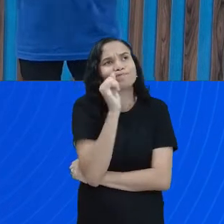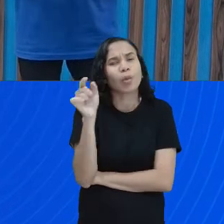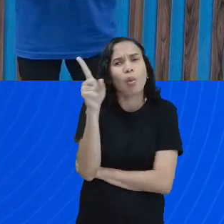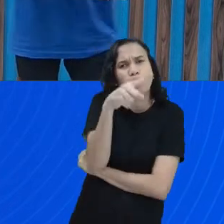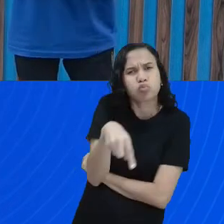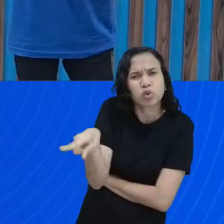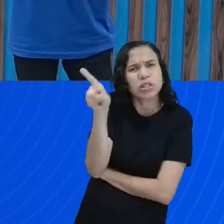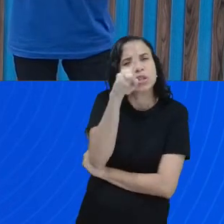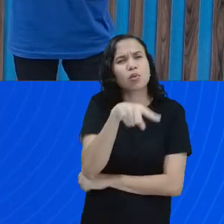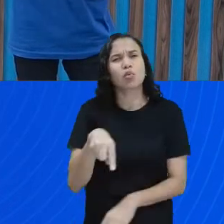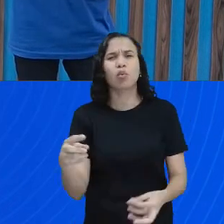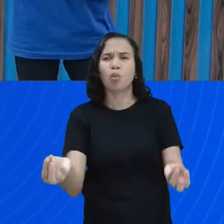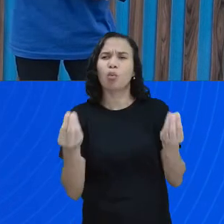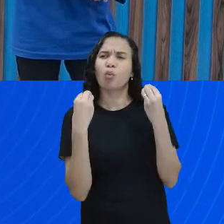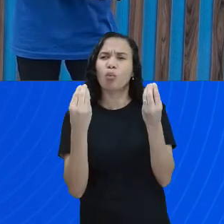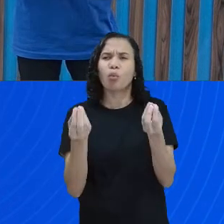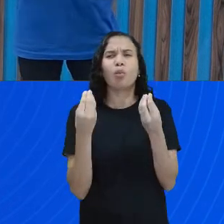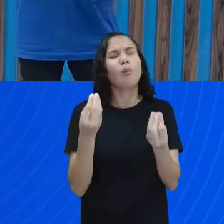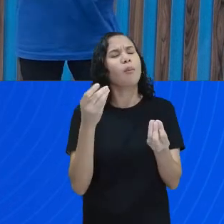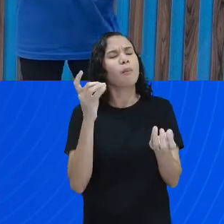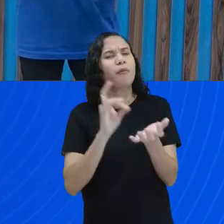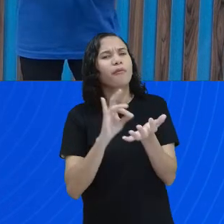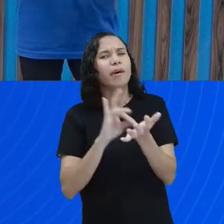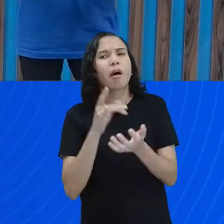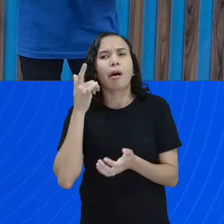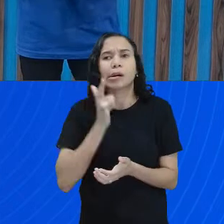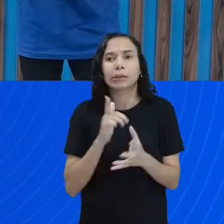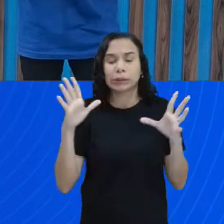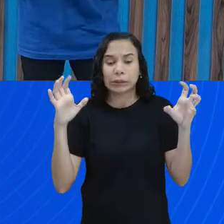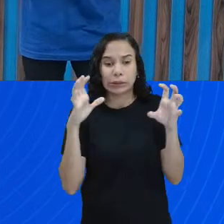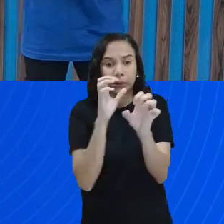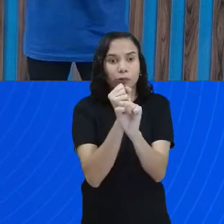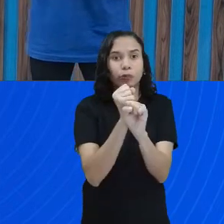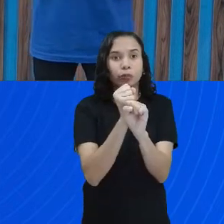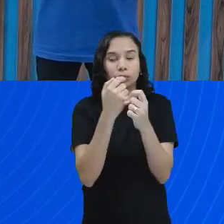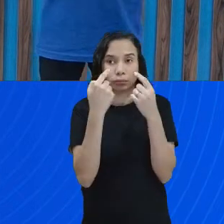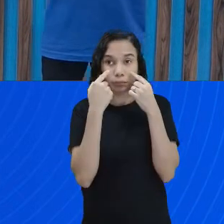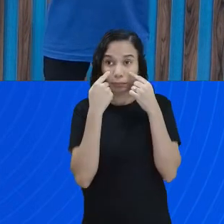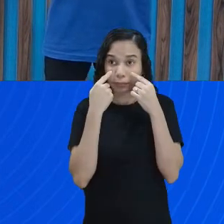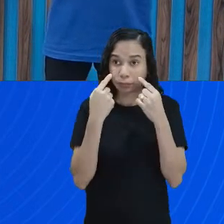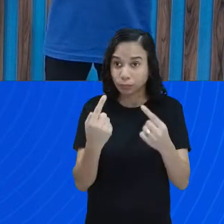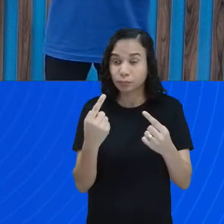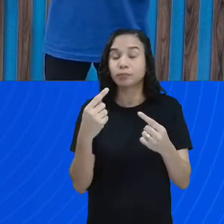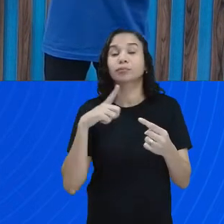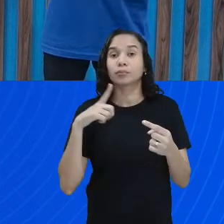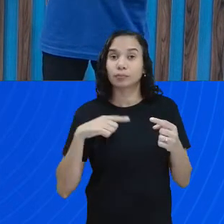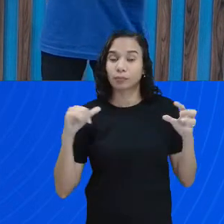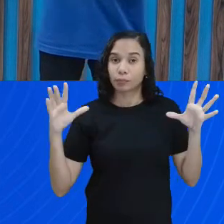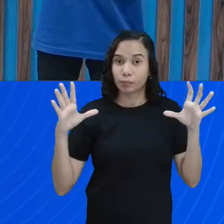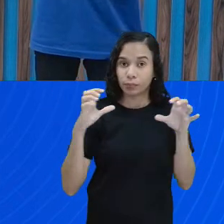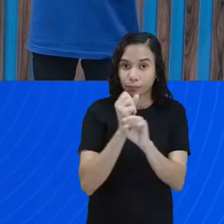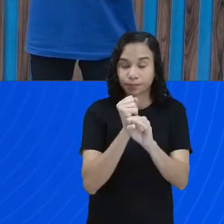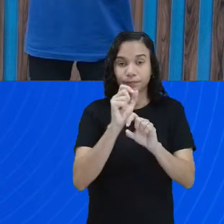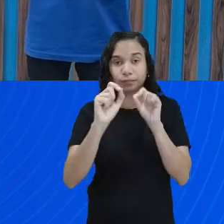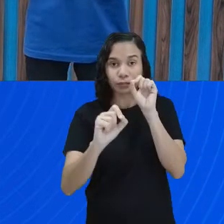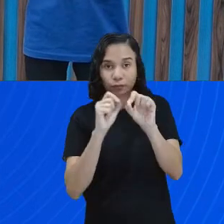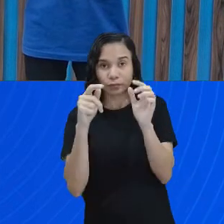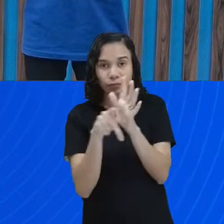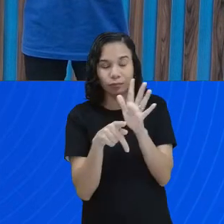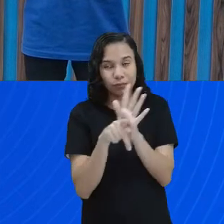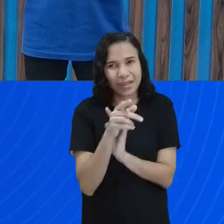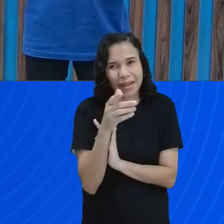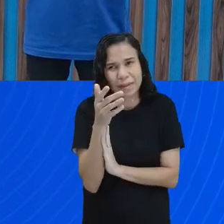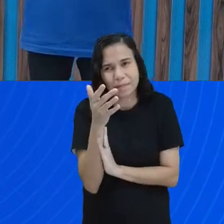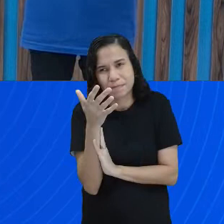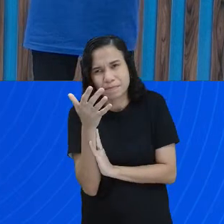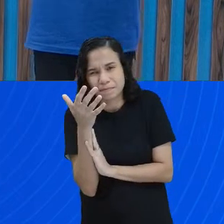círculo, eu consigo realmente aí calcular a área dessa figura. Olha, vai calcular a forma